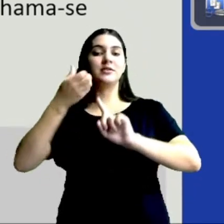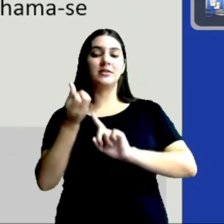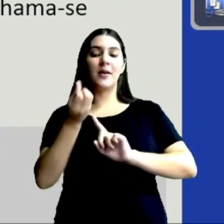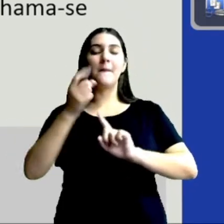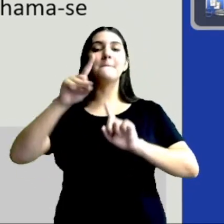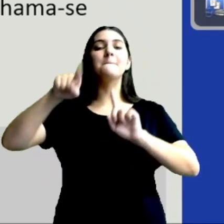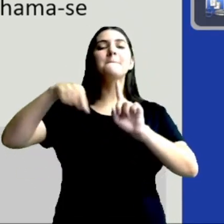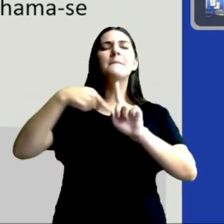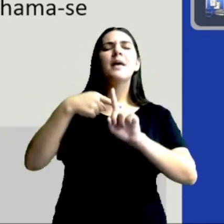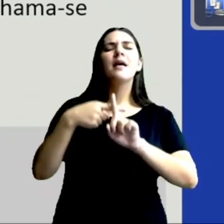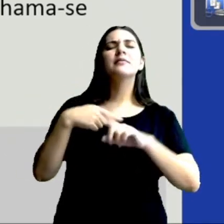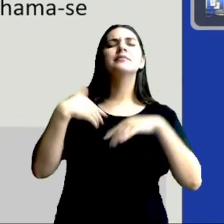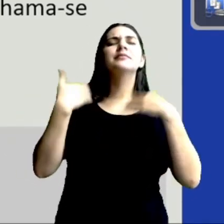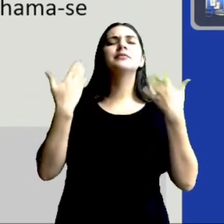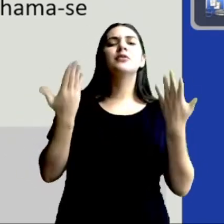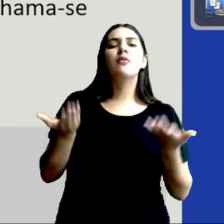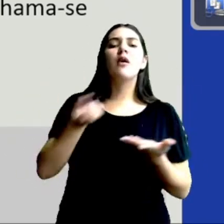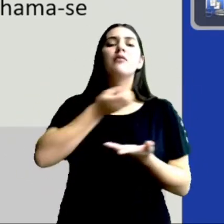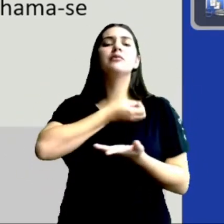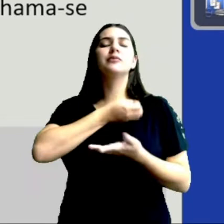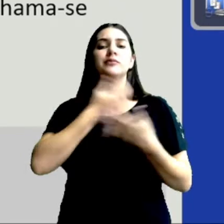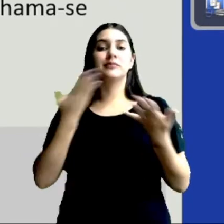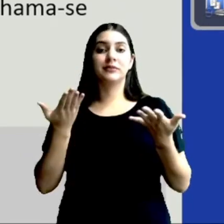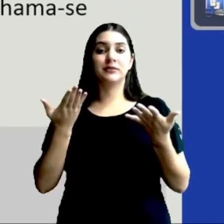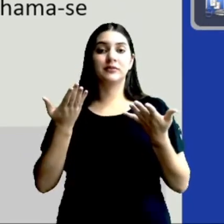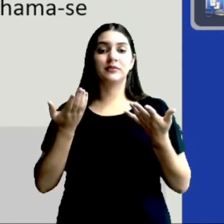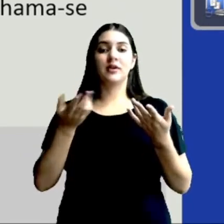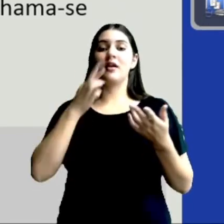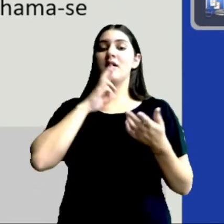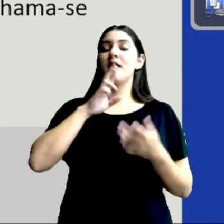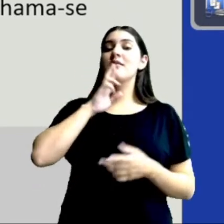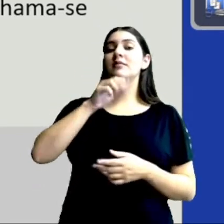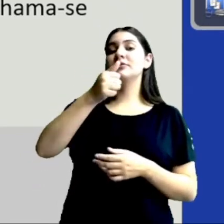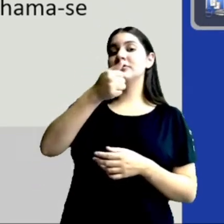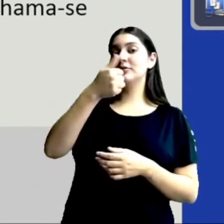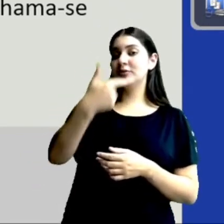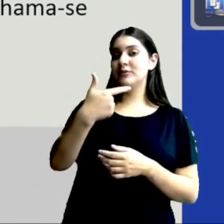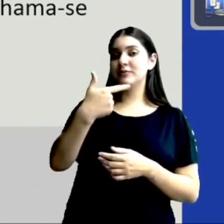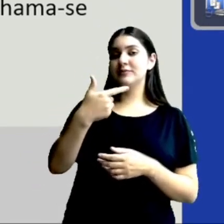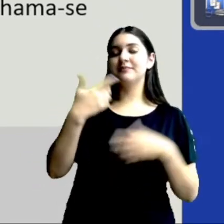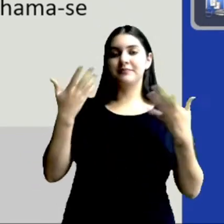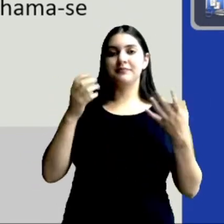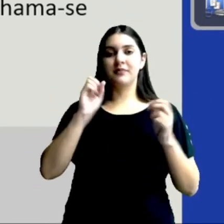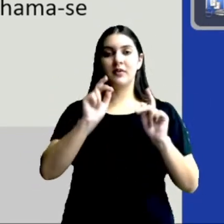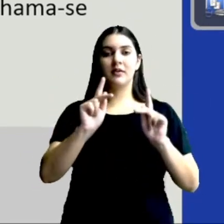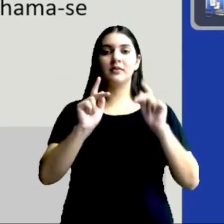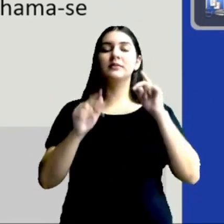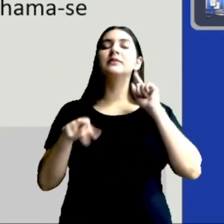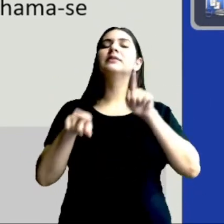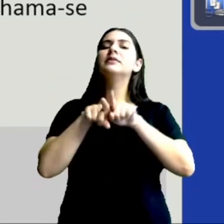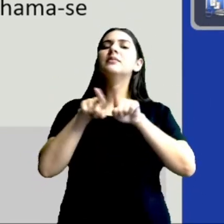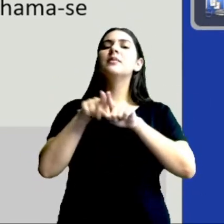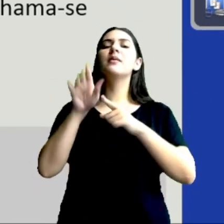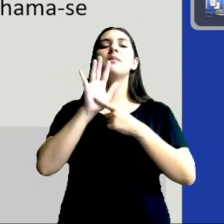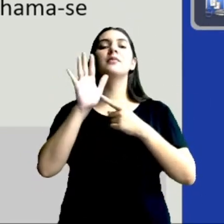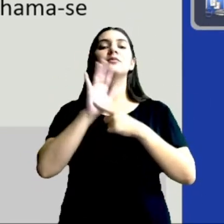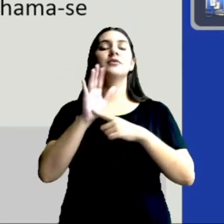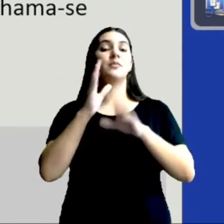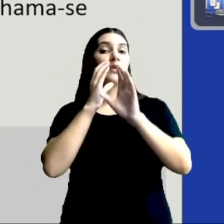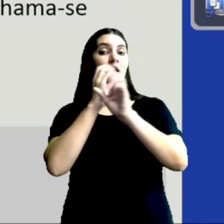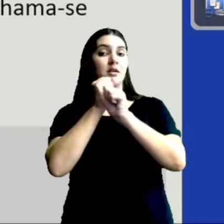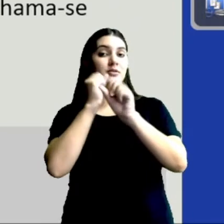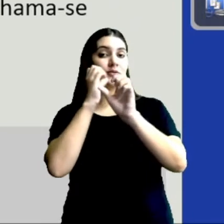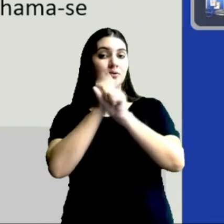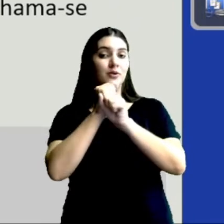Isso daqui dá exatamente 12, né, pessoal? No primeiro caso aqui, representamos através de uma soma,